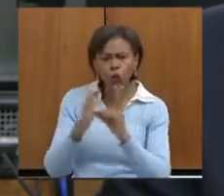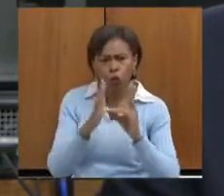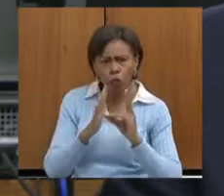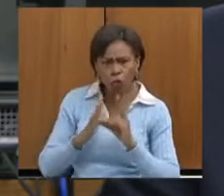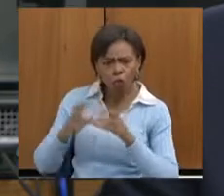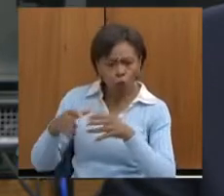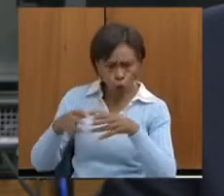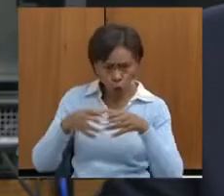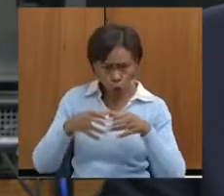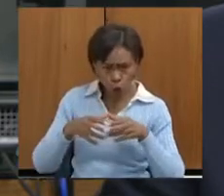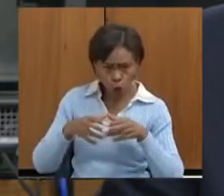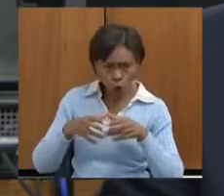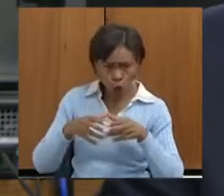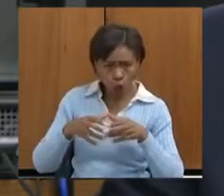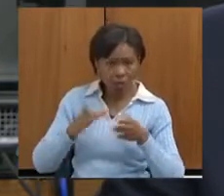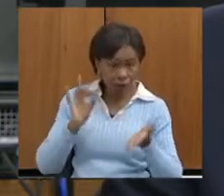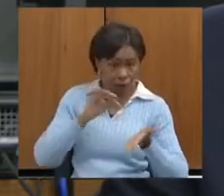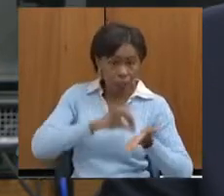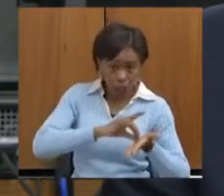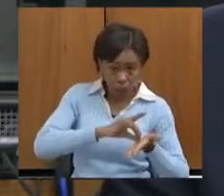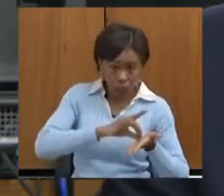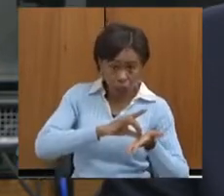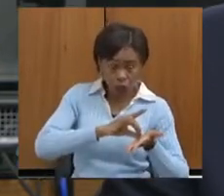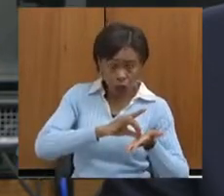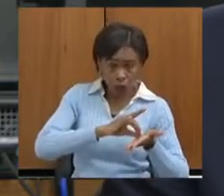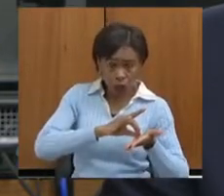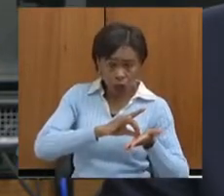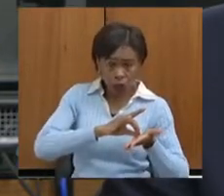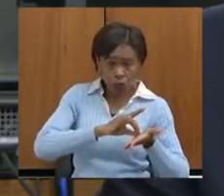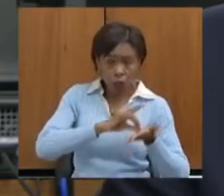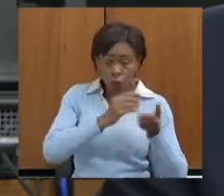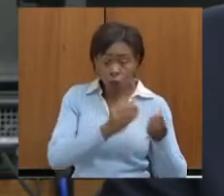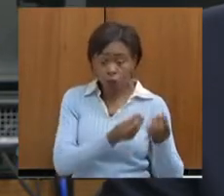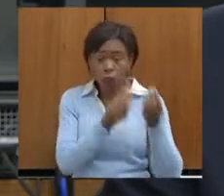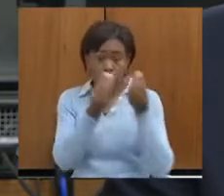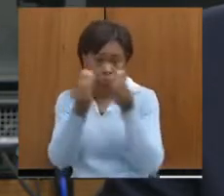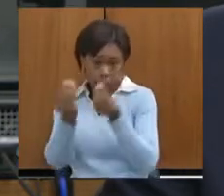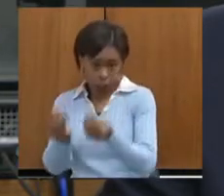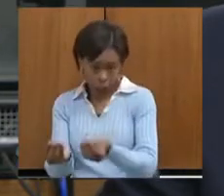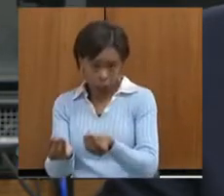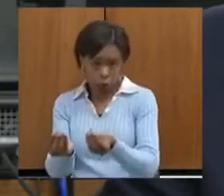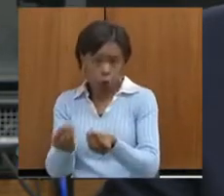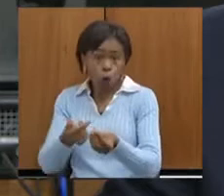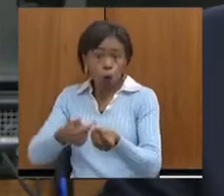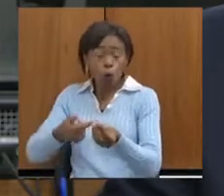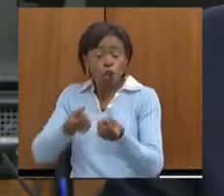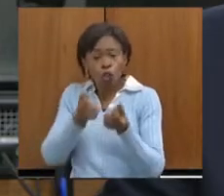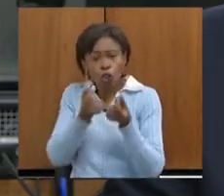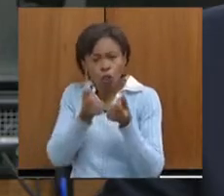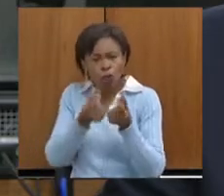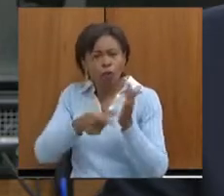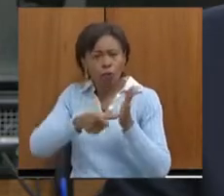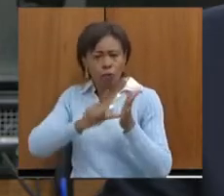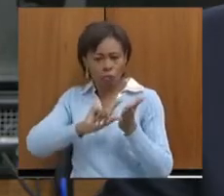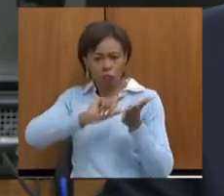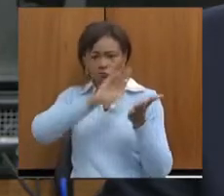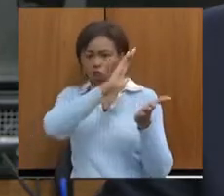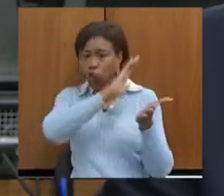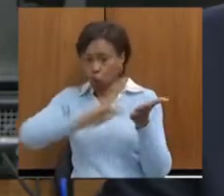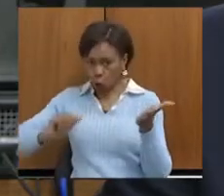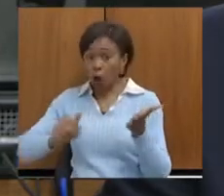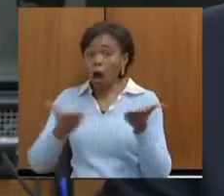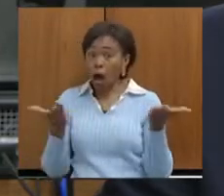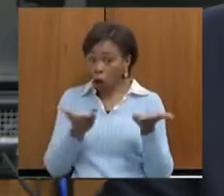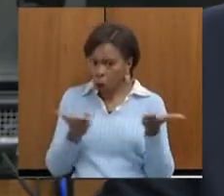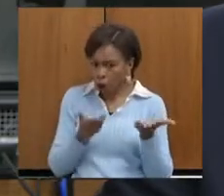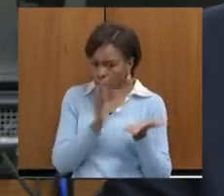de fato estão recebendo aquilo que eles foi tirado Isso é se aquele recurso que está